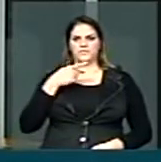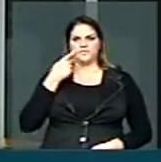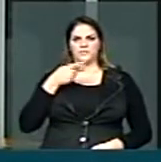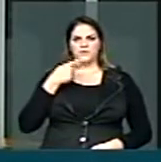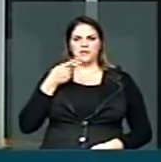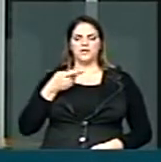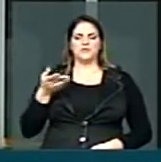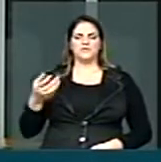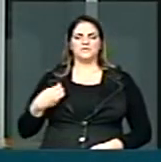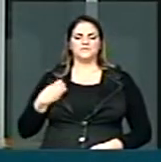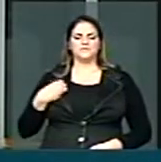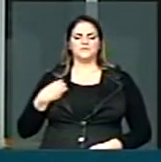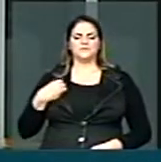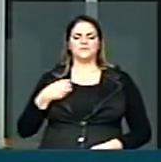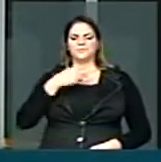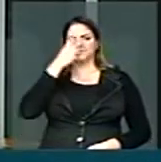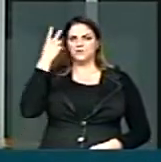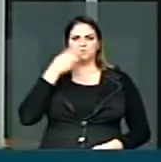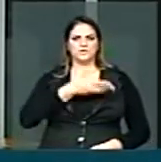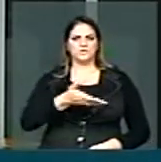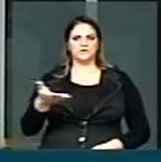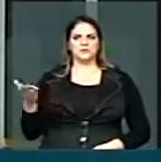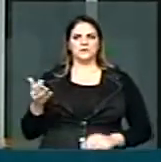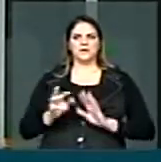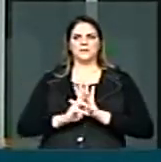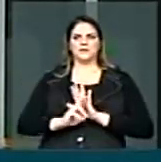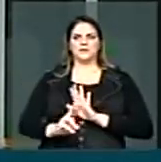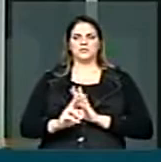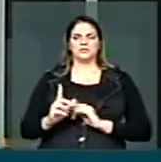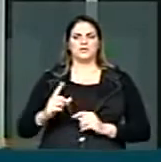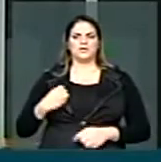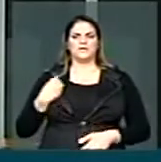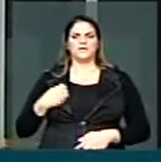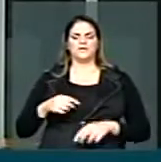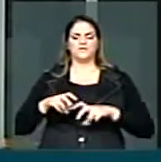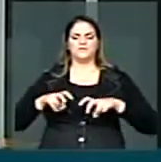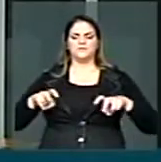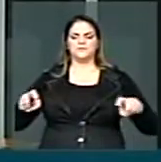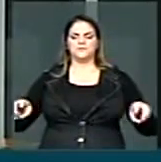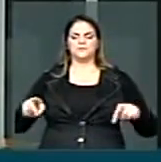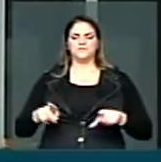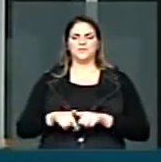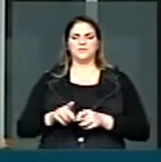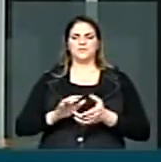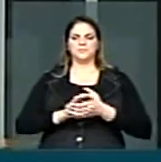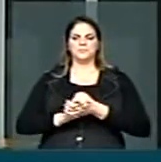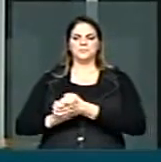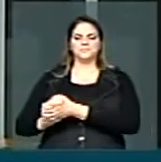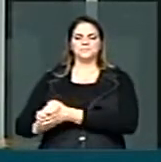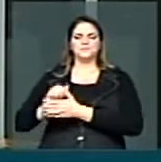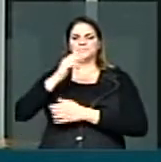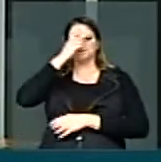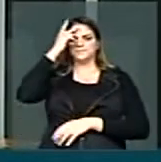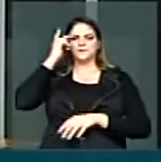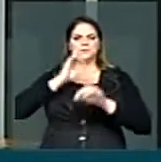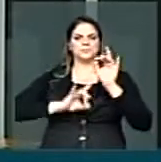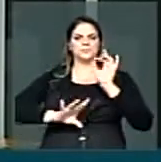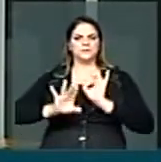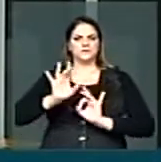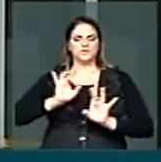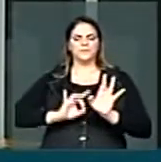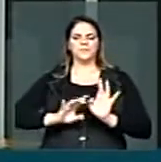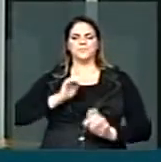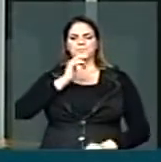solenidade, ilustres representantes que aqui estão, e na mesa tenho que saudar de forma especial